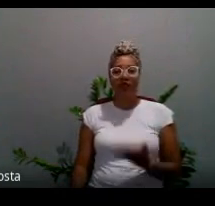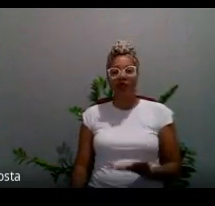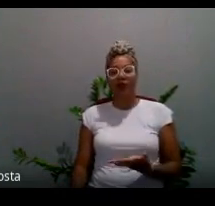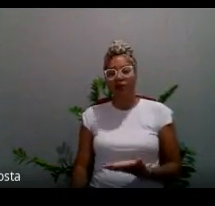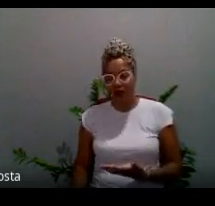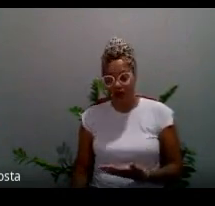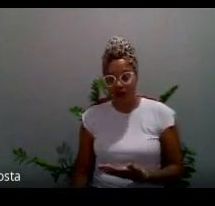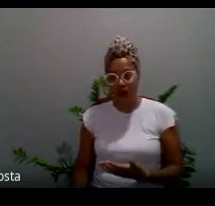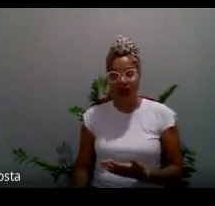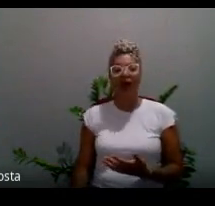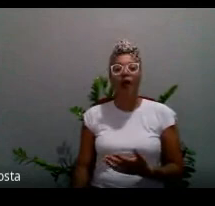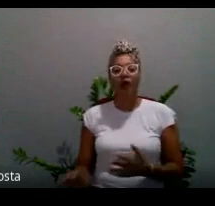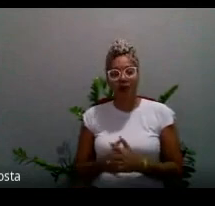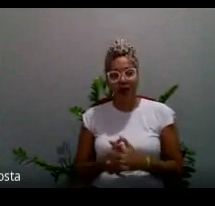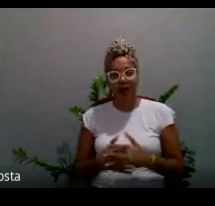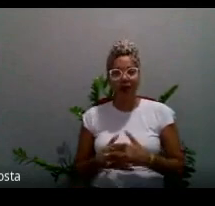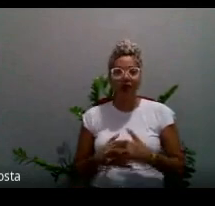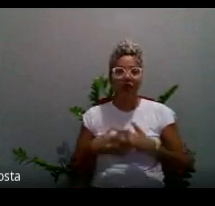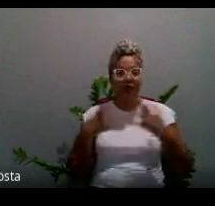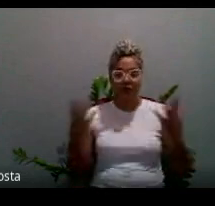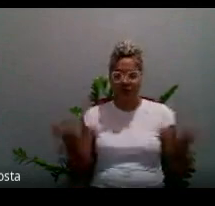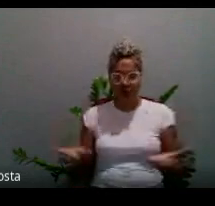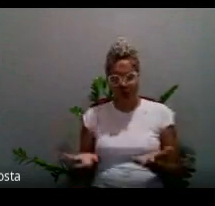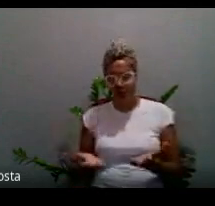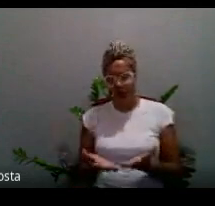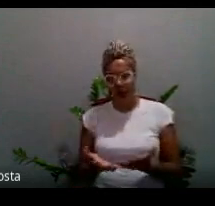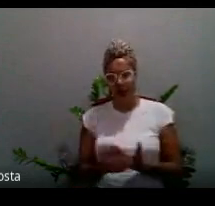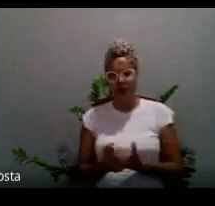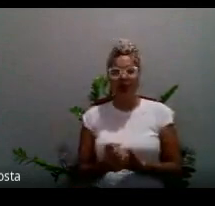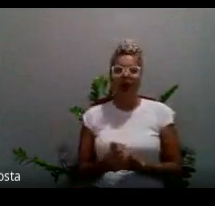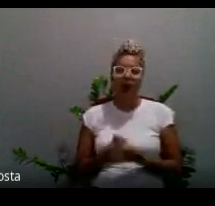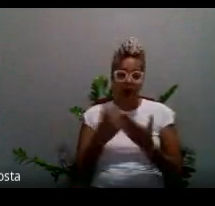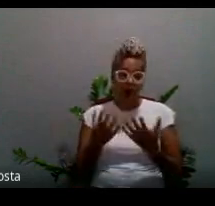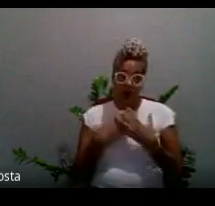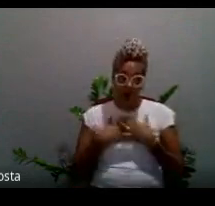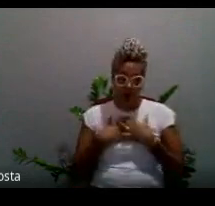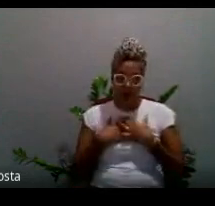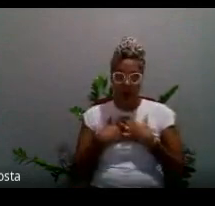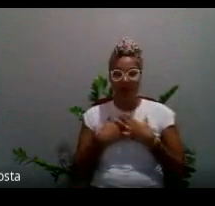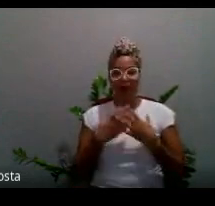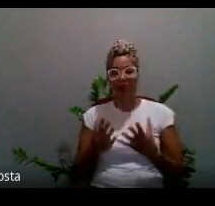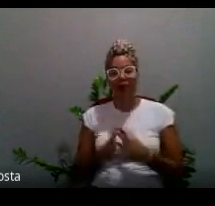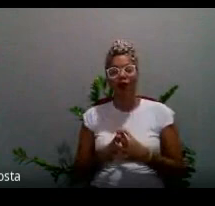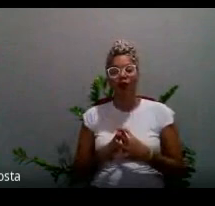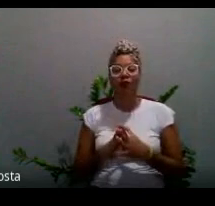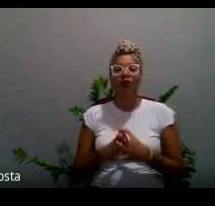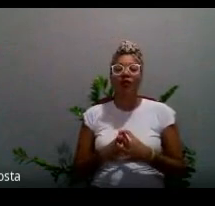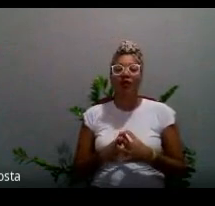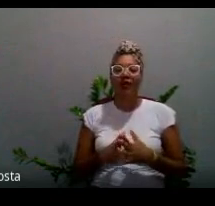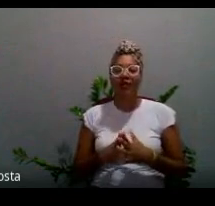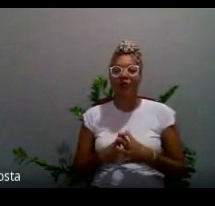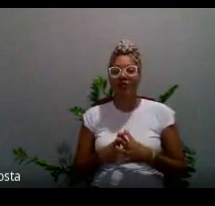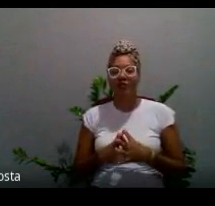agradecer, né, ao UFRB pela oportunidade de desenvolver um projeto maravilhoso, ao CAL, que é o meu campus, e ao grupo,